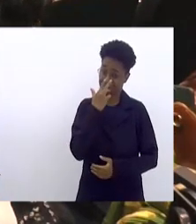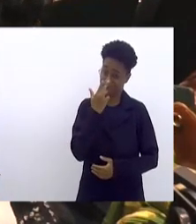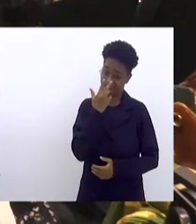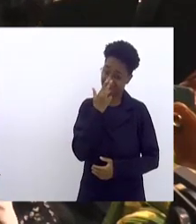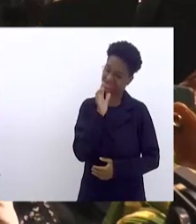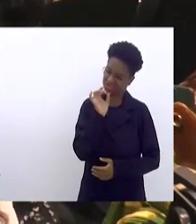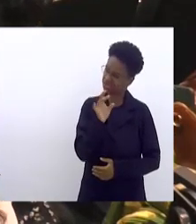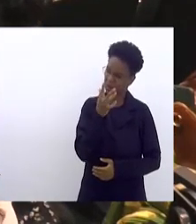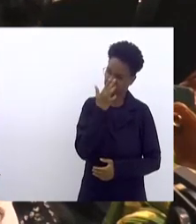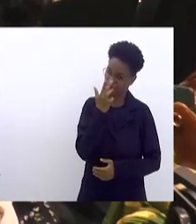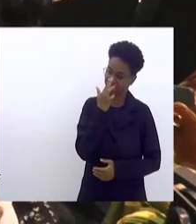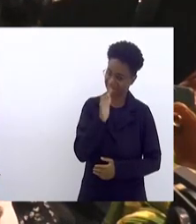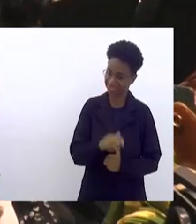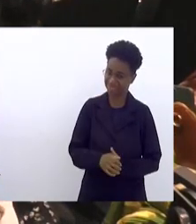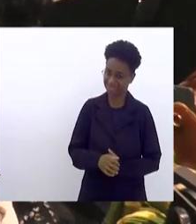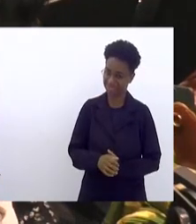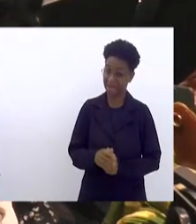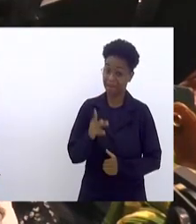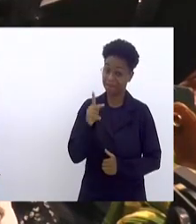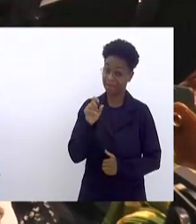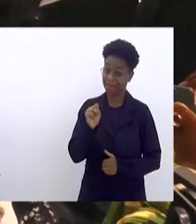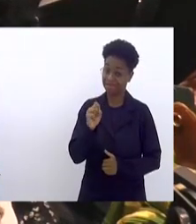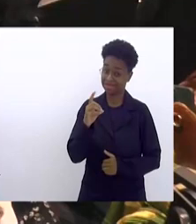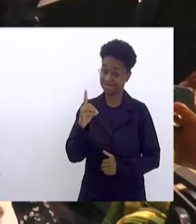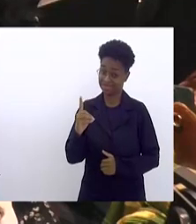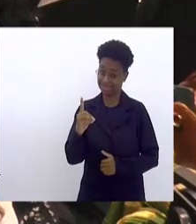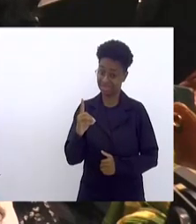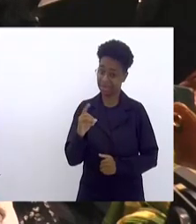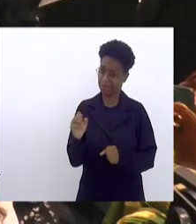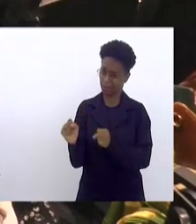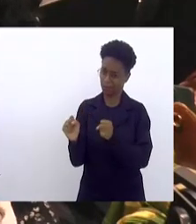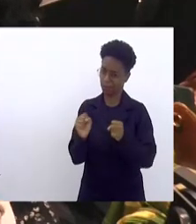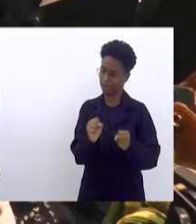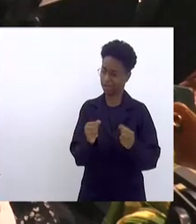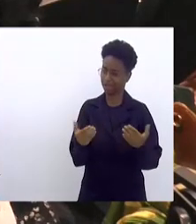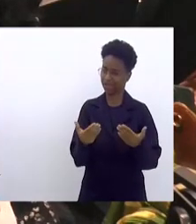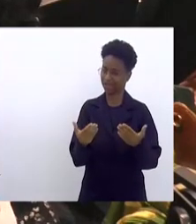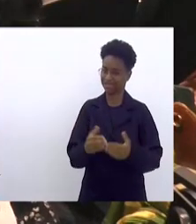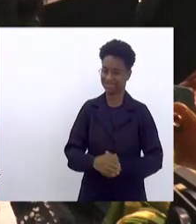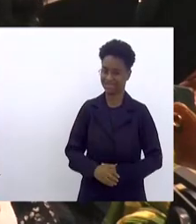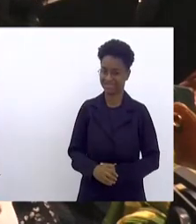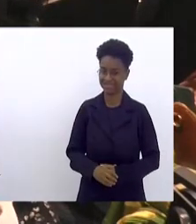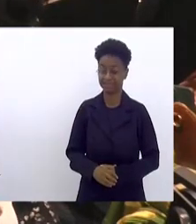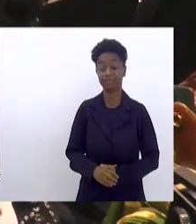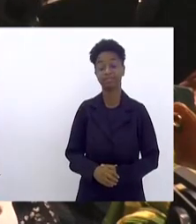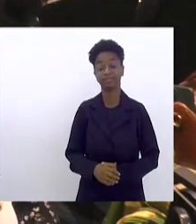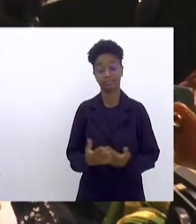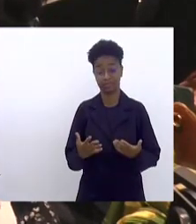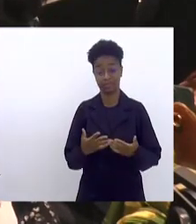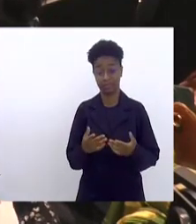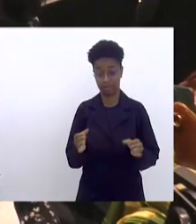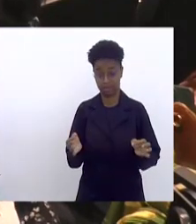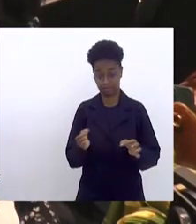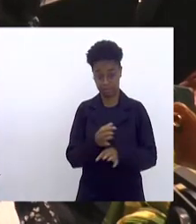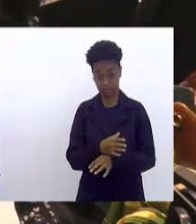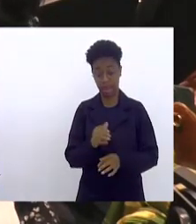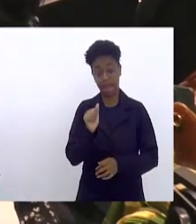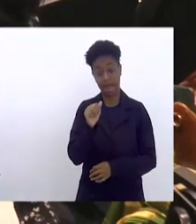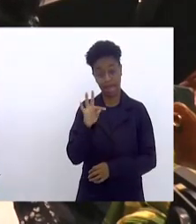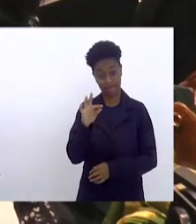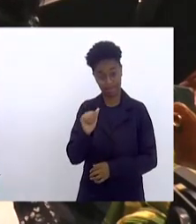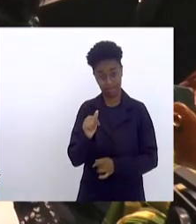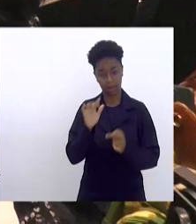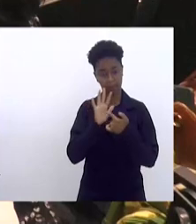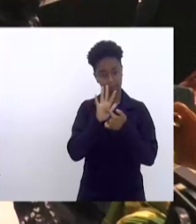africano entre a zona de captura e o sequestro e o litoral depois dos três primeiros anos no